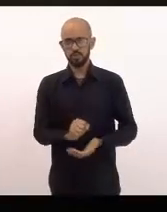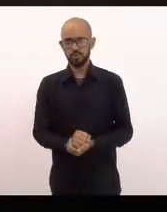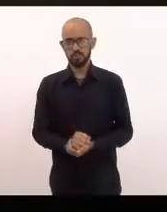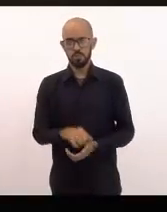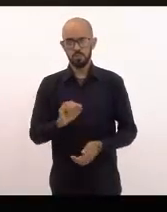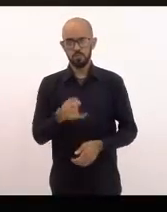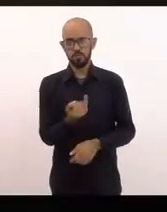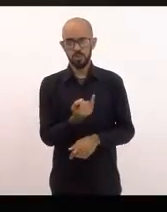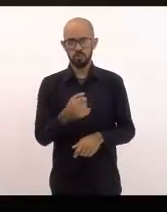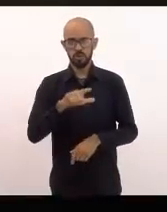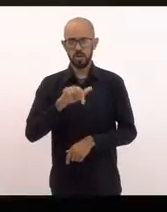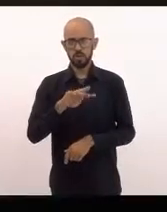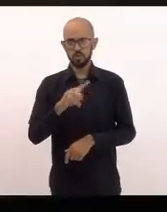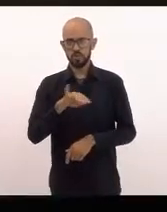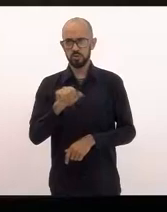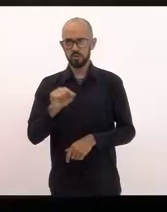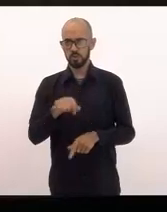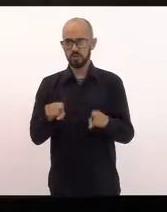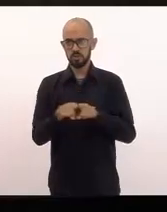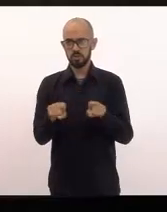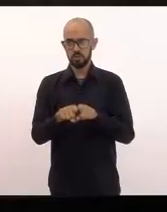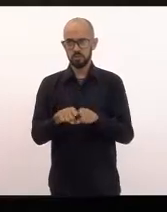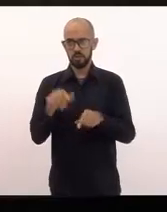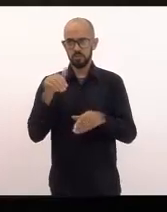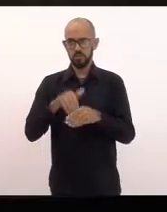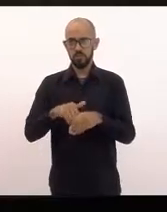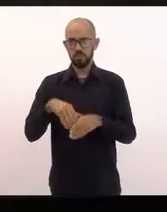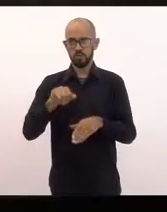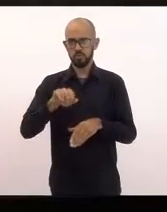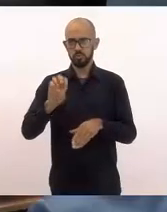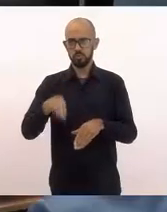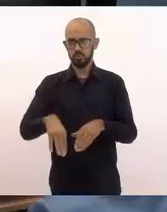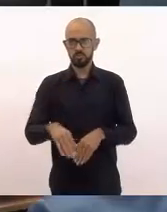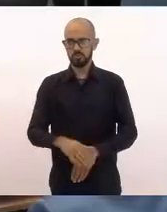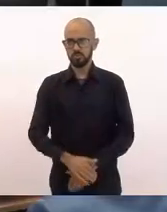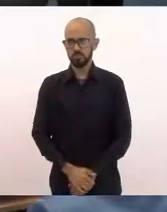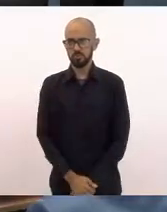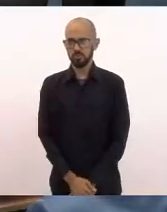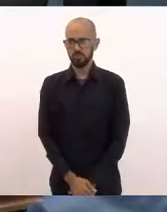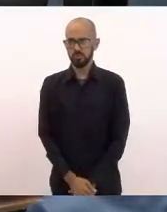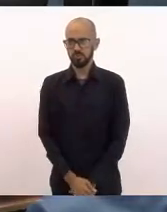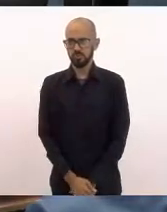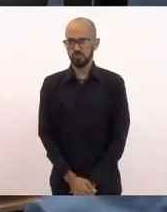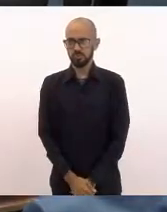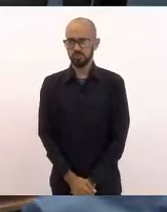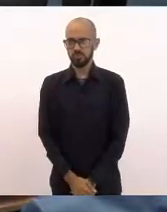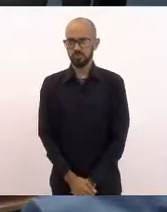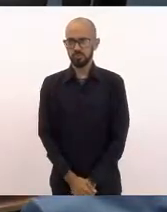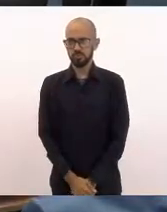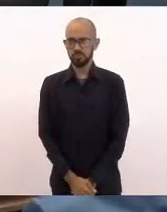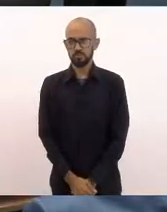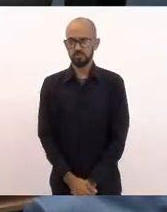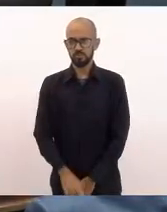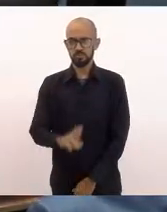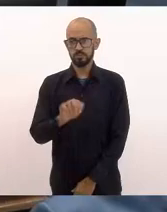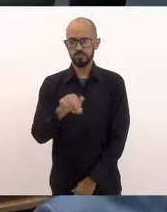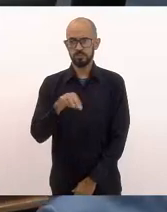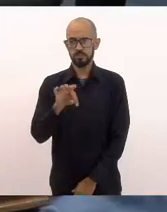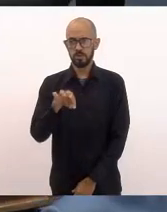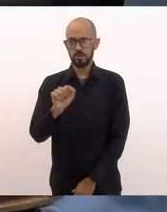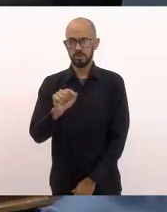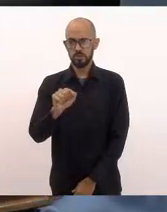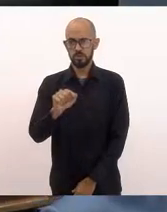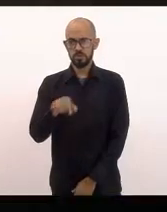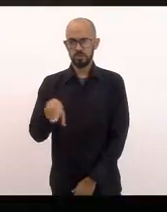deputada Lucinha também vota sim pela derrubada do veto. Ok. Deputada Renata.